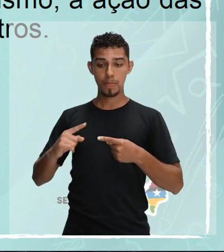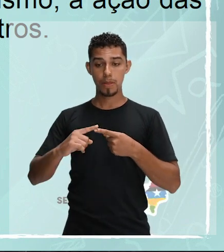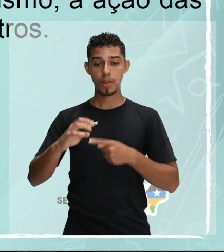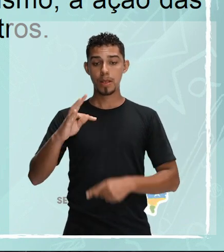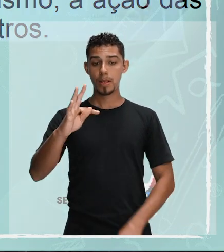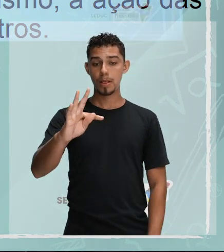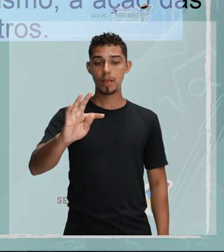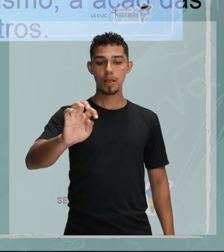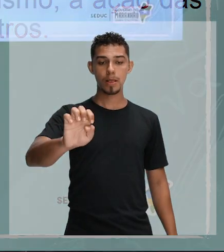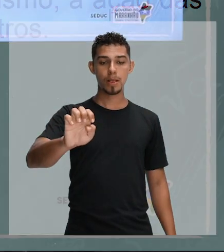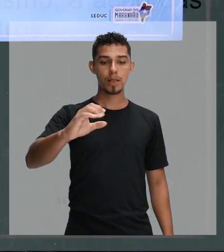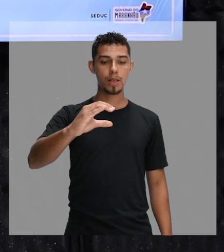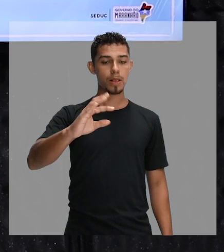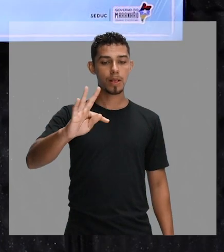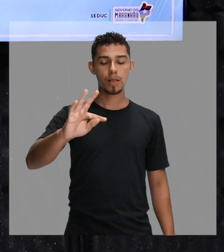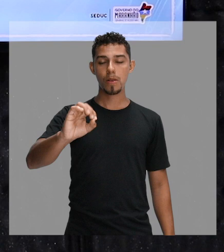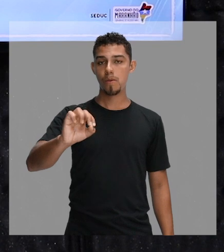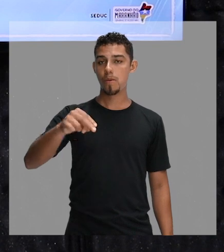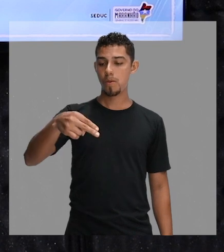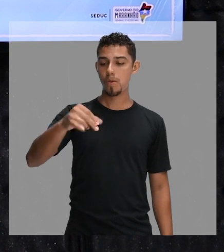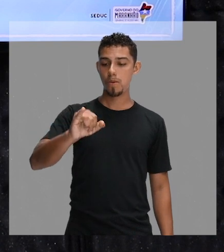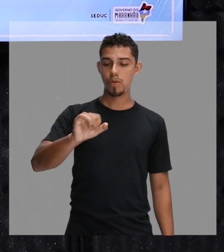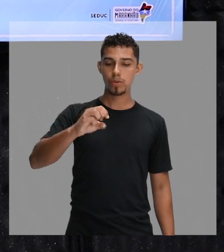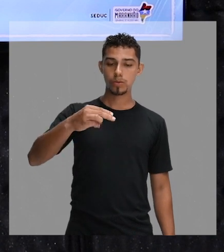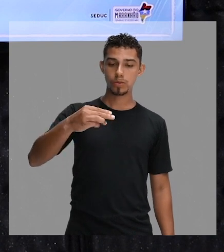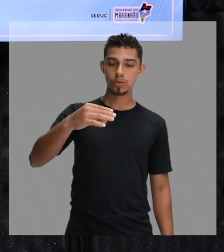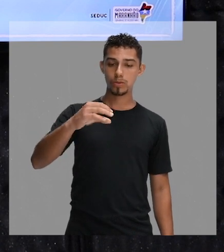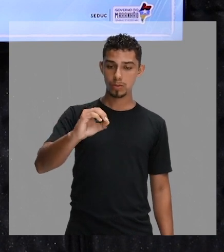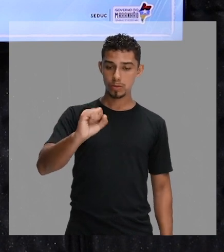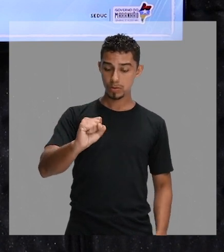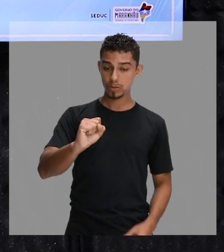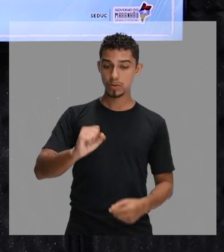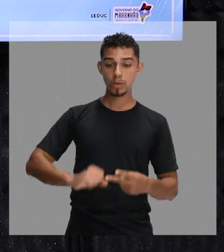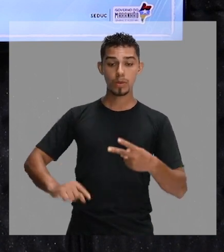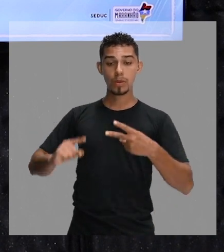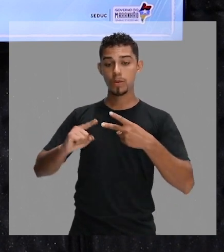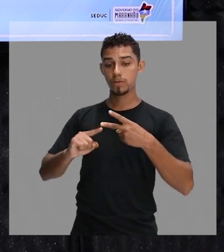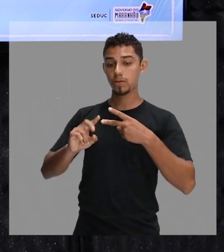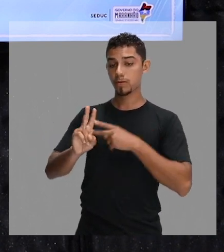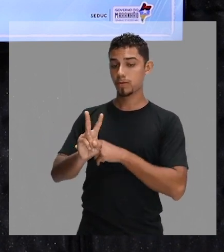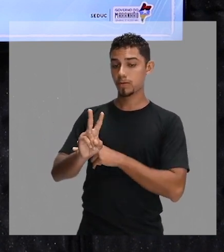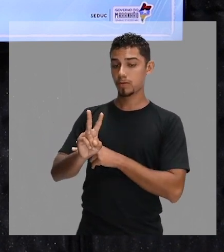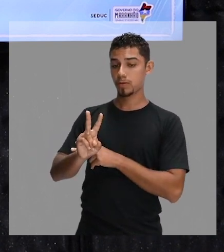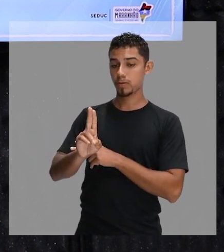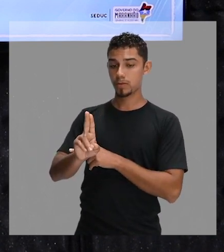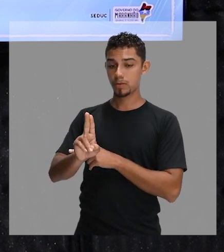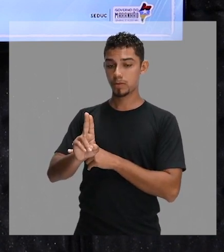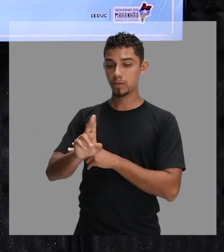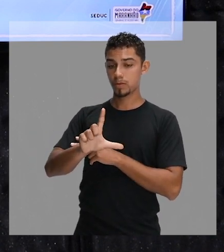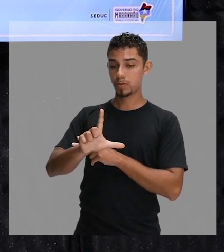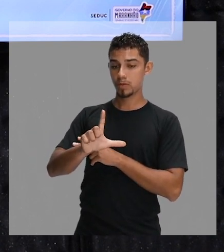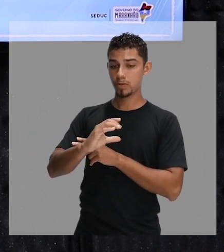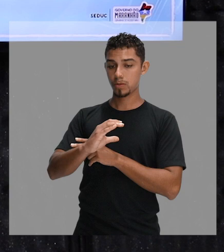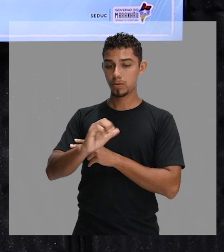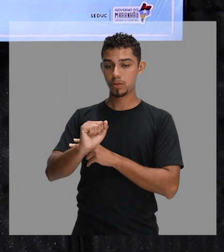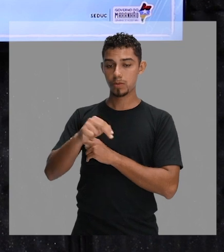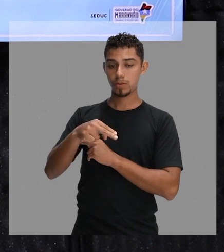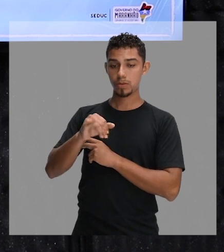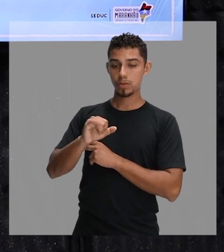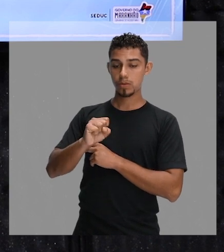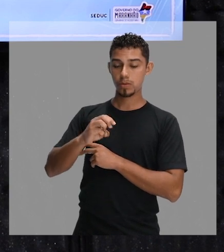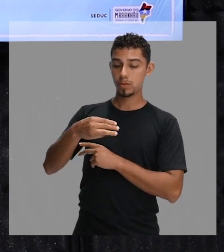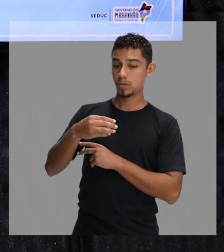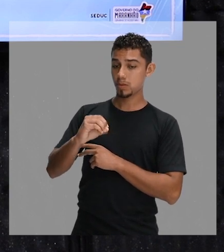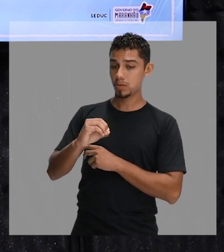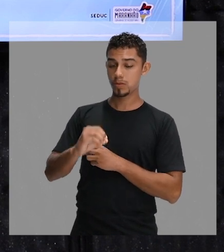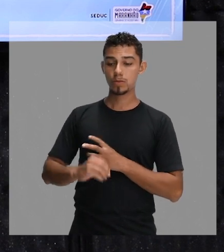e os abalos sísmicos. Como o próprio nome diz, agentes internos, eles são forças que agem a partir de dentro da Terra, de